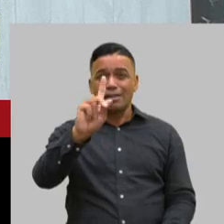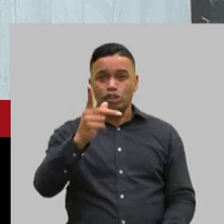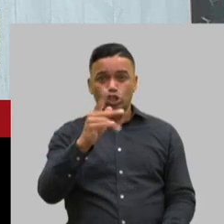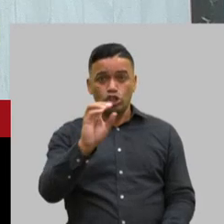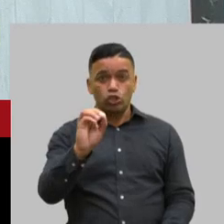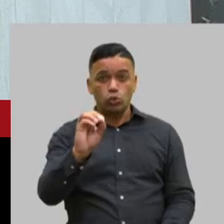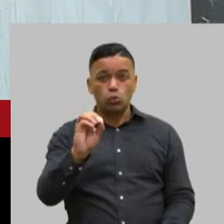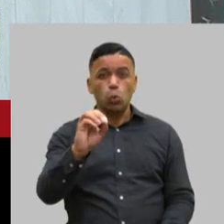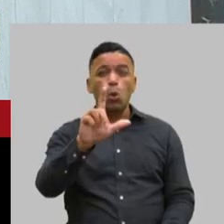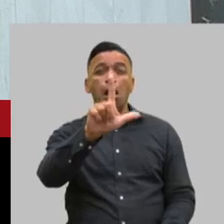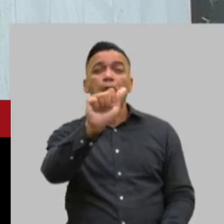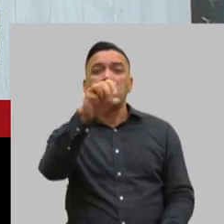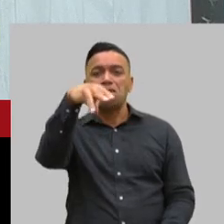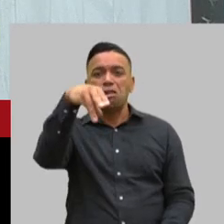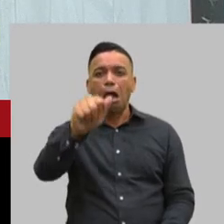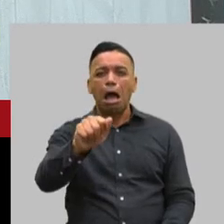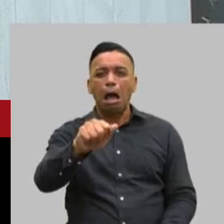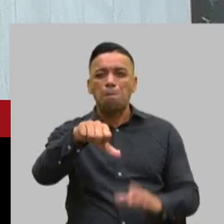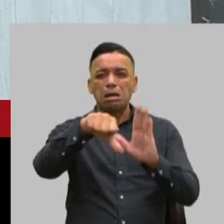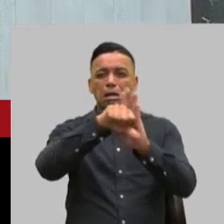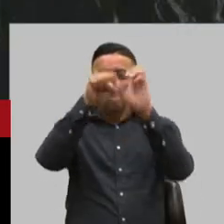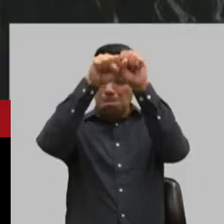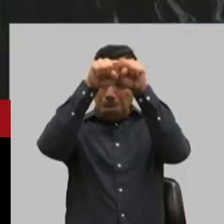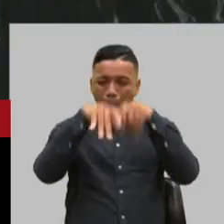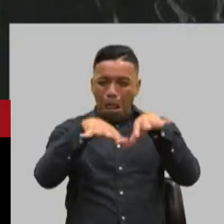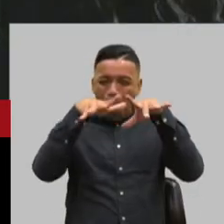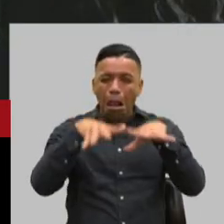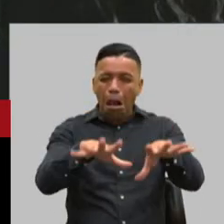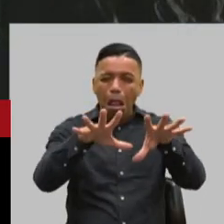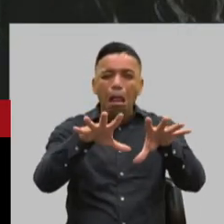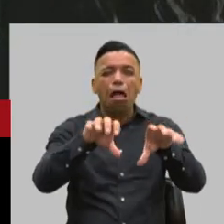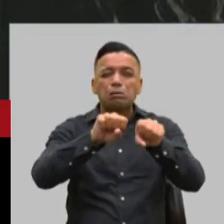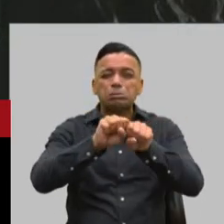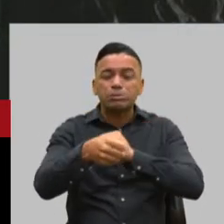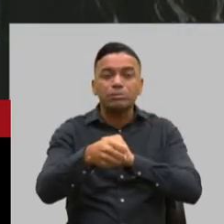lama, o desastre, a tragédia, o crime, mas